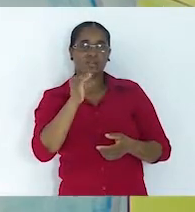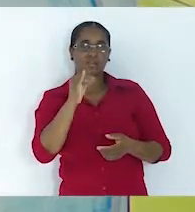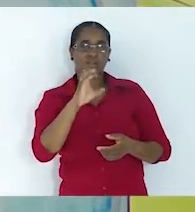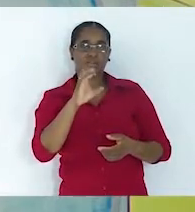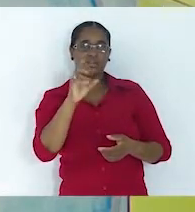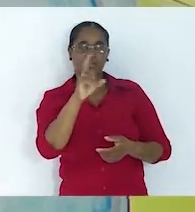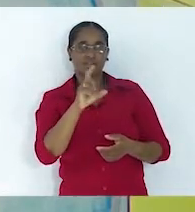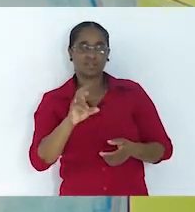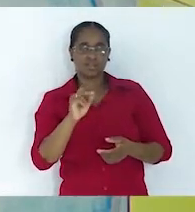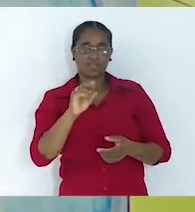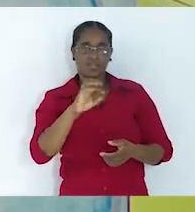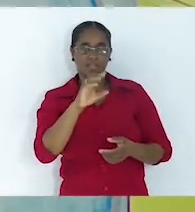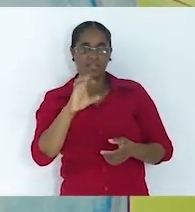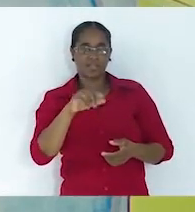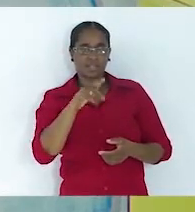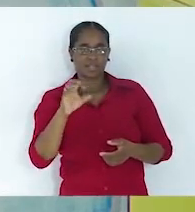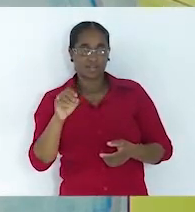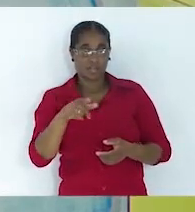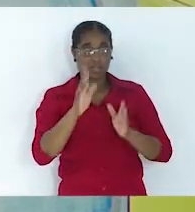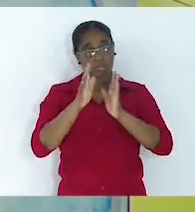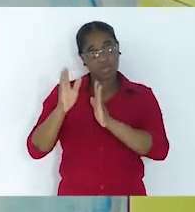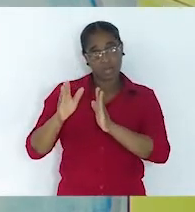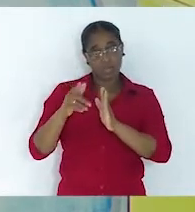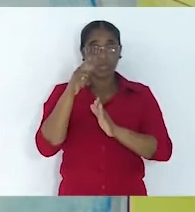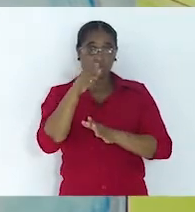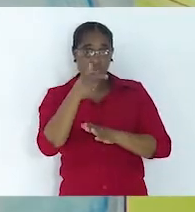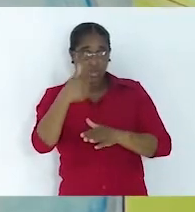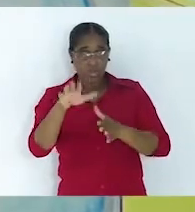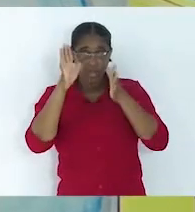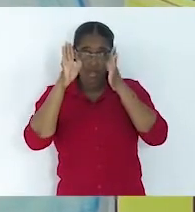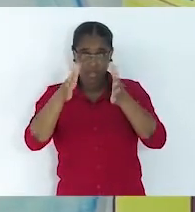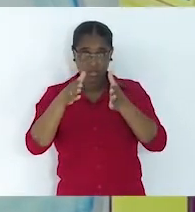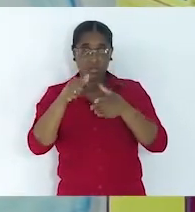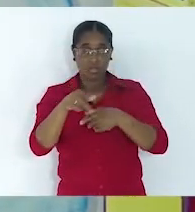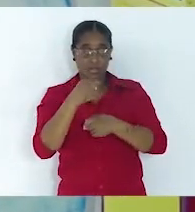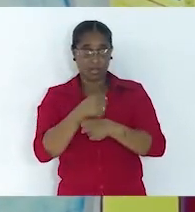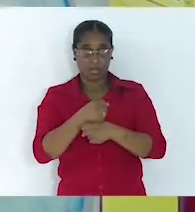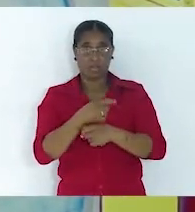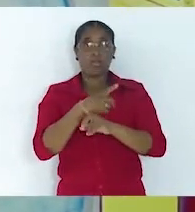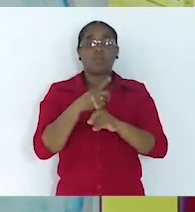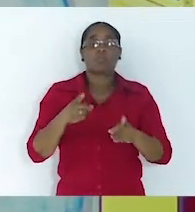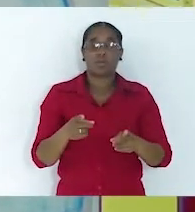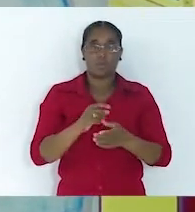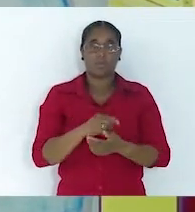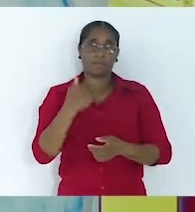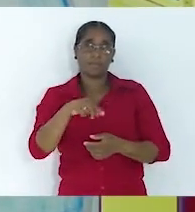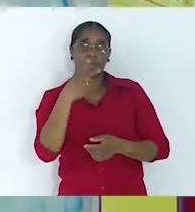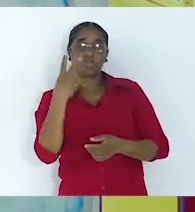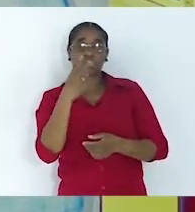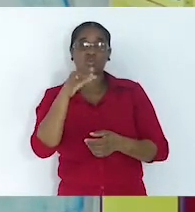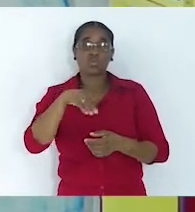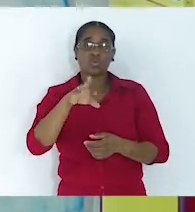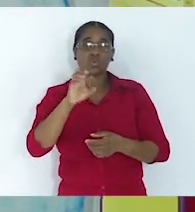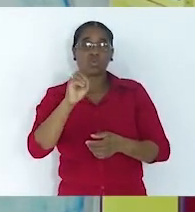esse processo é um processo da qual tu tens que ter muita atenção nessa linha de trabalho. Porque há dois processos de